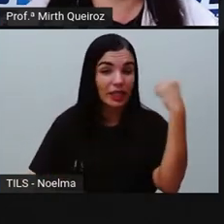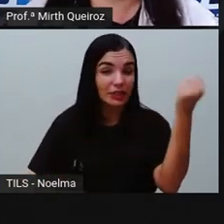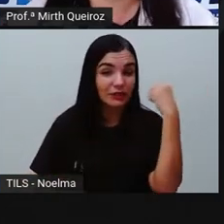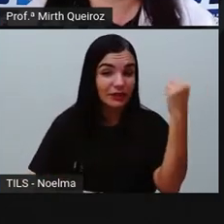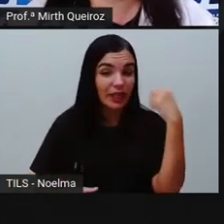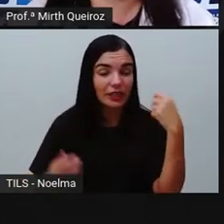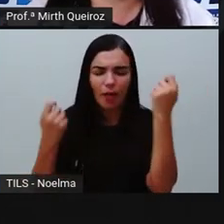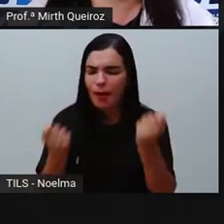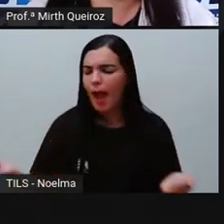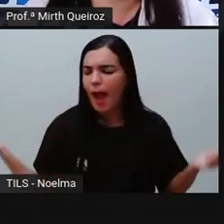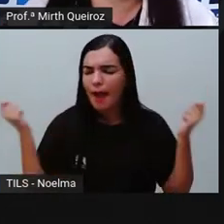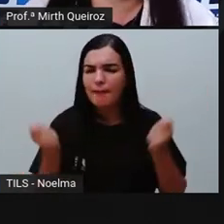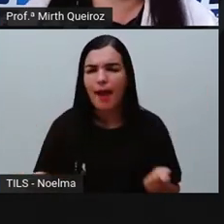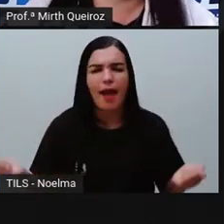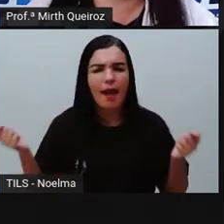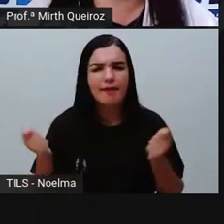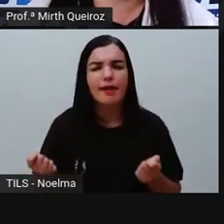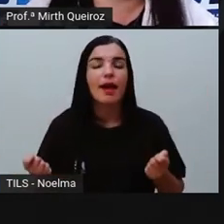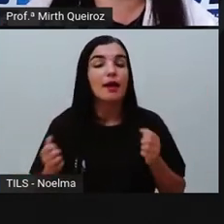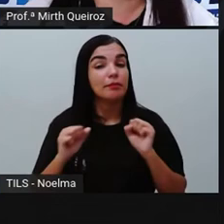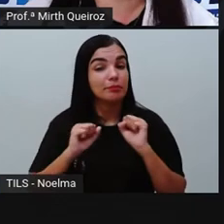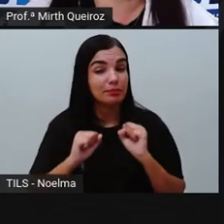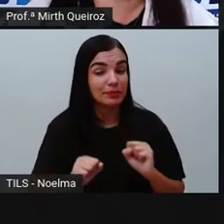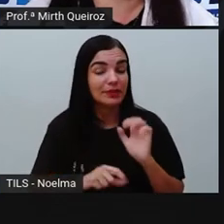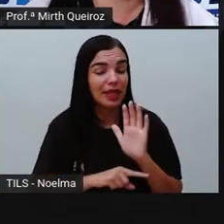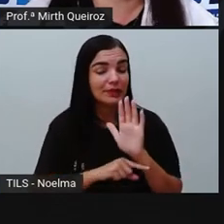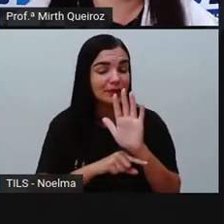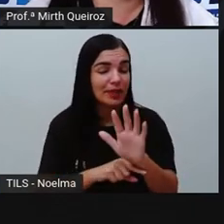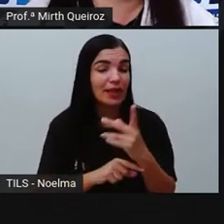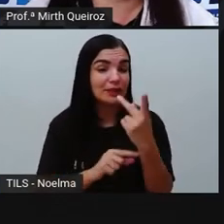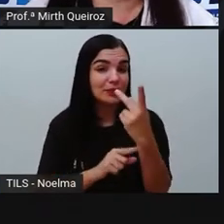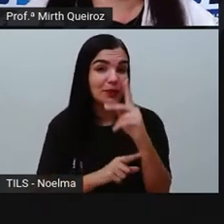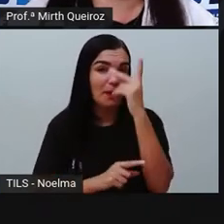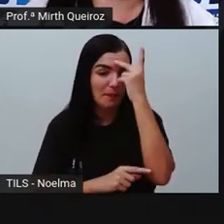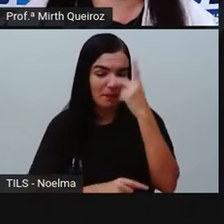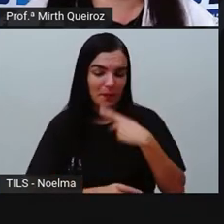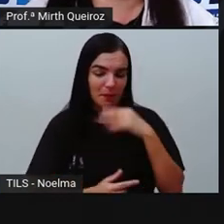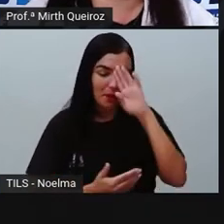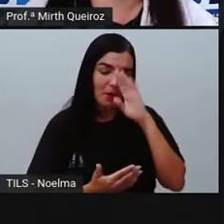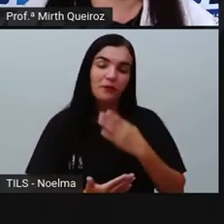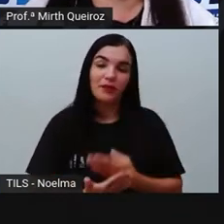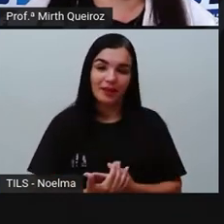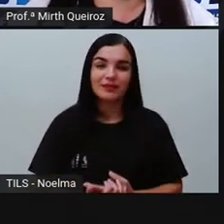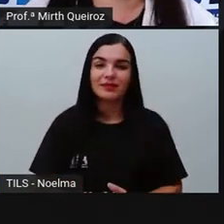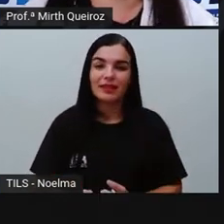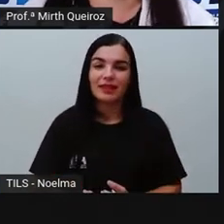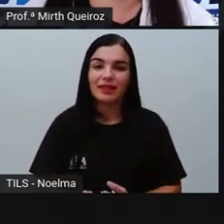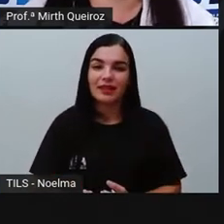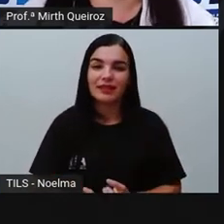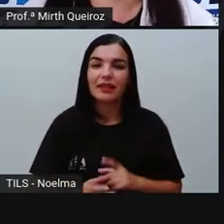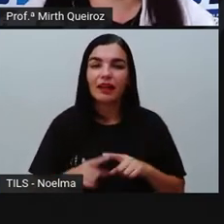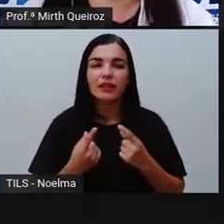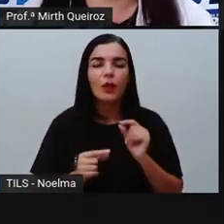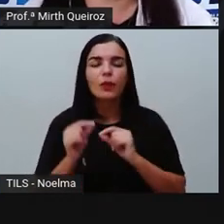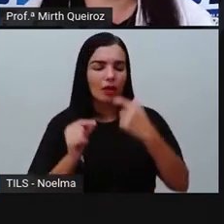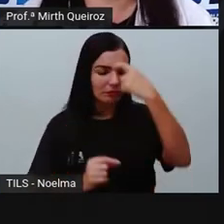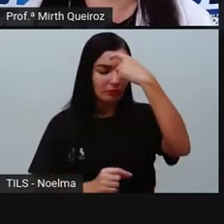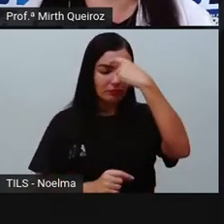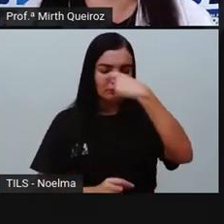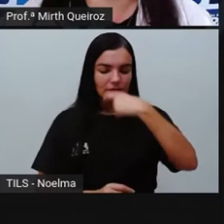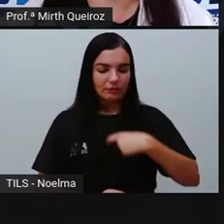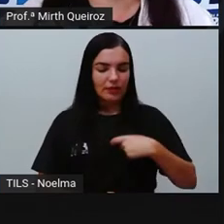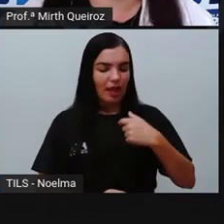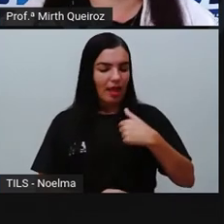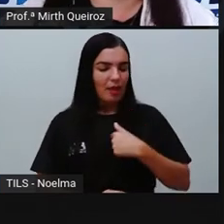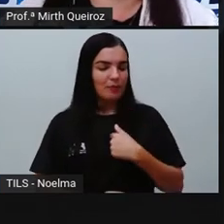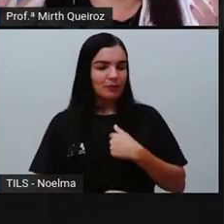na sua autoestima também, ela vai ajudar na sua autoconfiança também, né? Então, quando a gente fala assim, autoimagem, eu sou feliz assim,